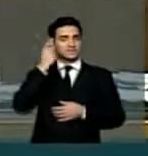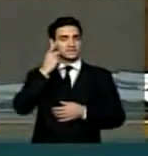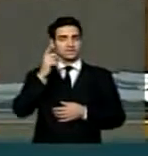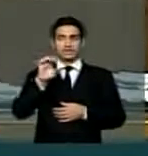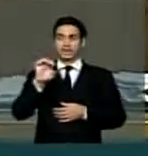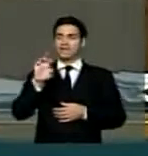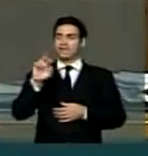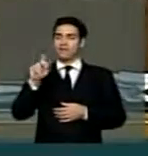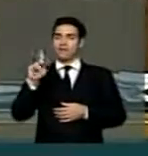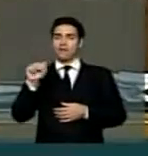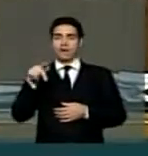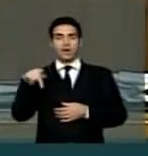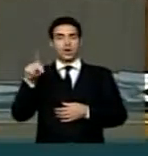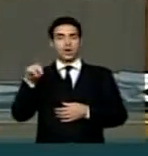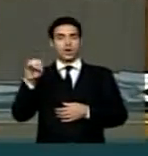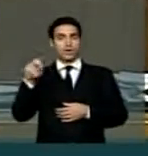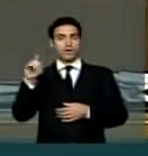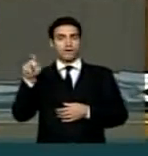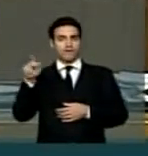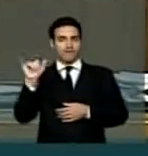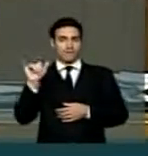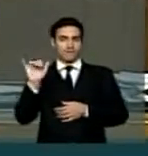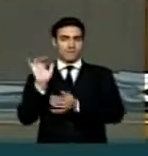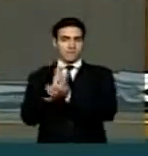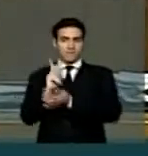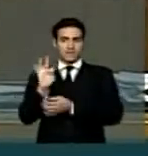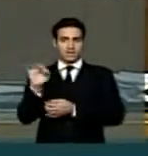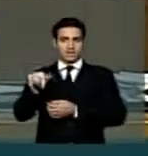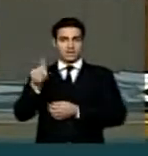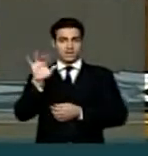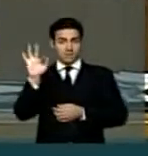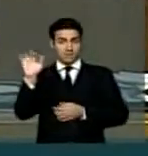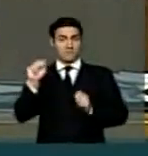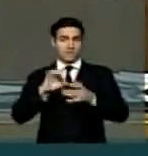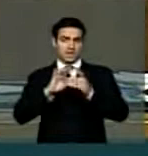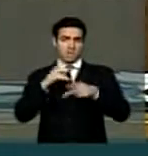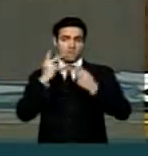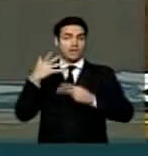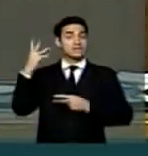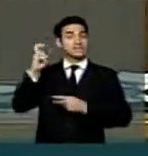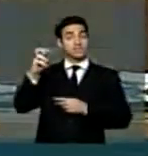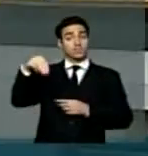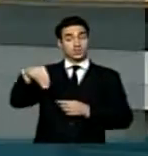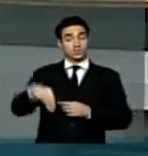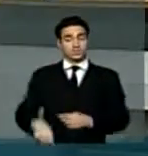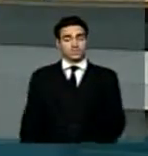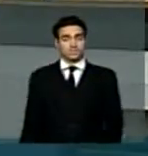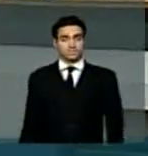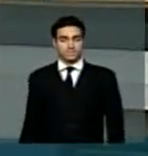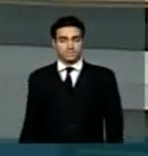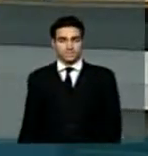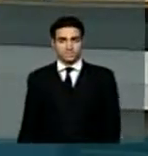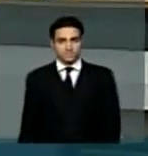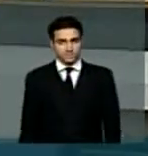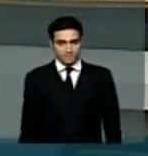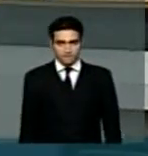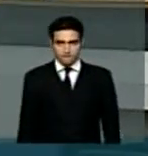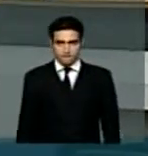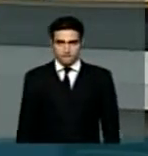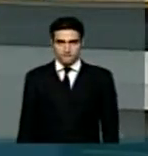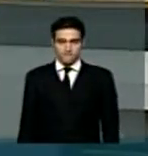Deputada Érica Cocai, PT, Distrito Federal, Vossa Excelência disporá de até 5 minutos.